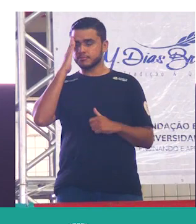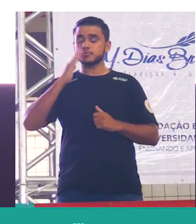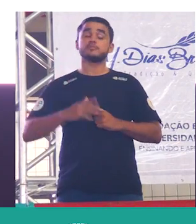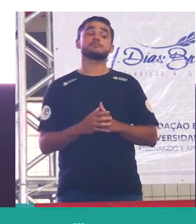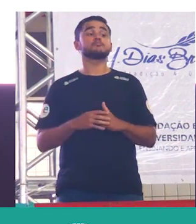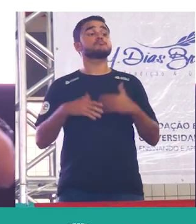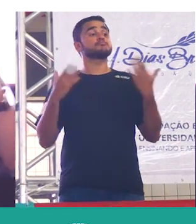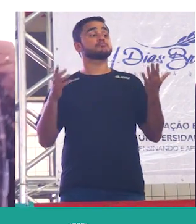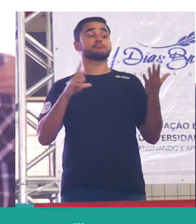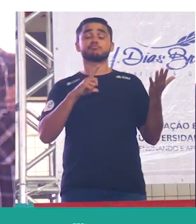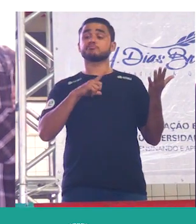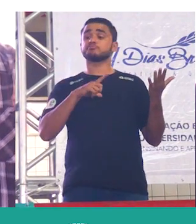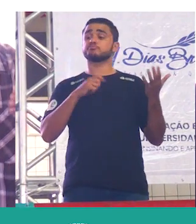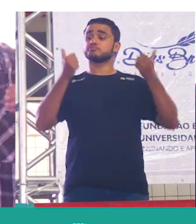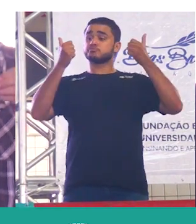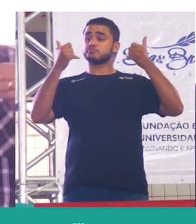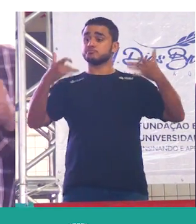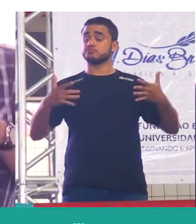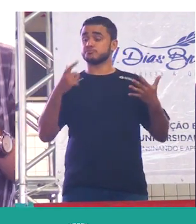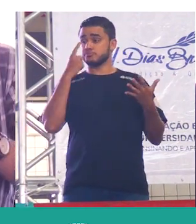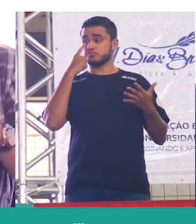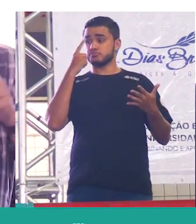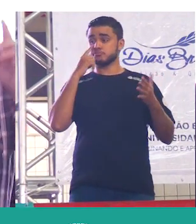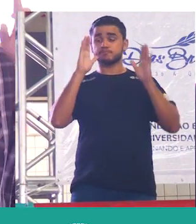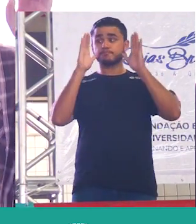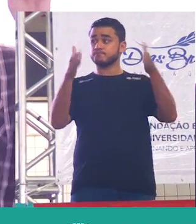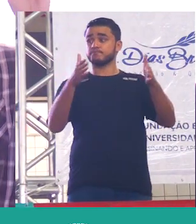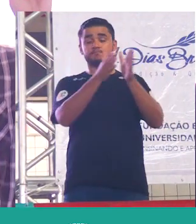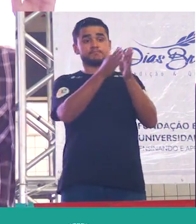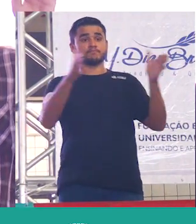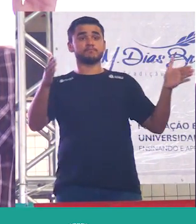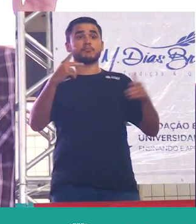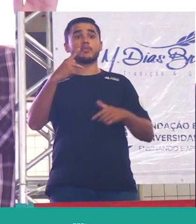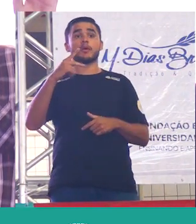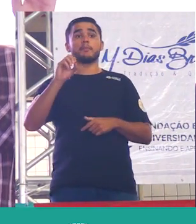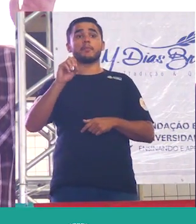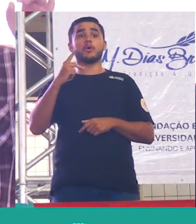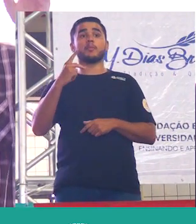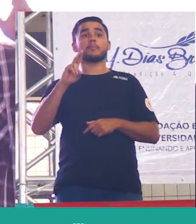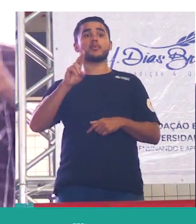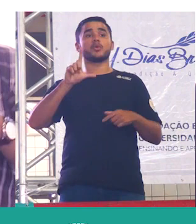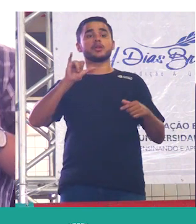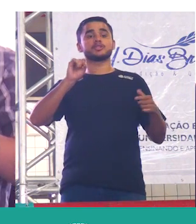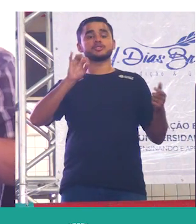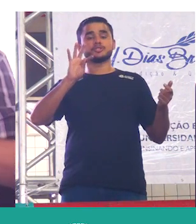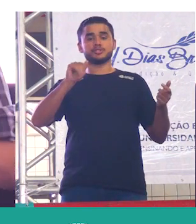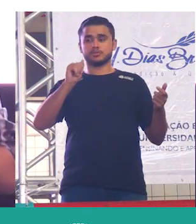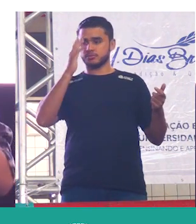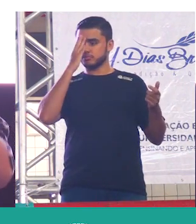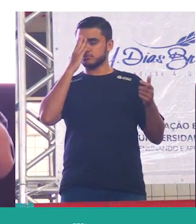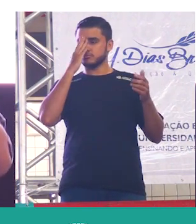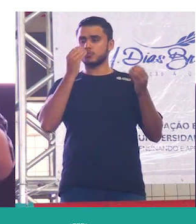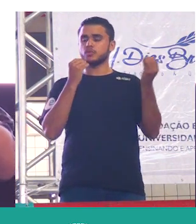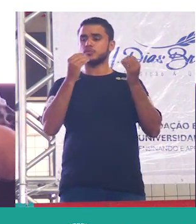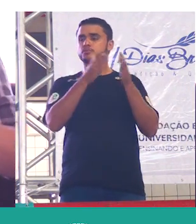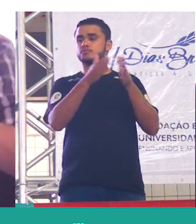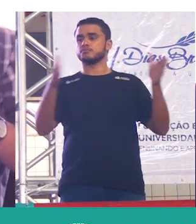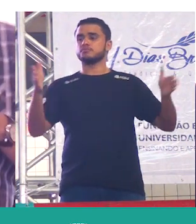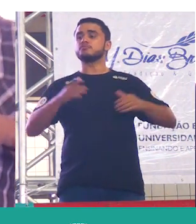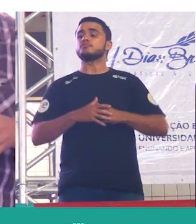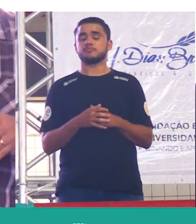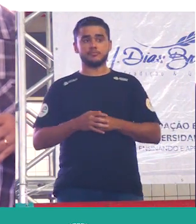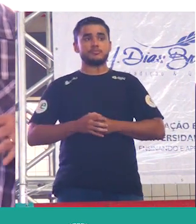que momento da aula nós estamos destacando dentre os dois? Neste momento,